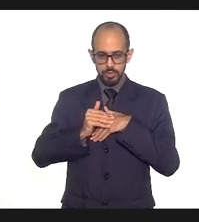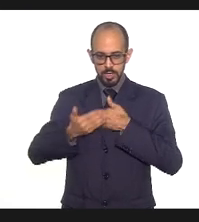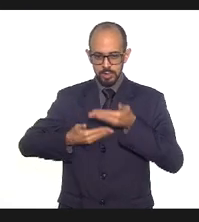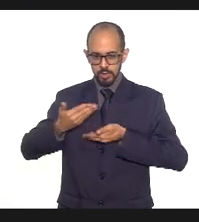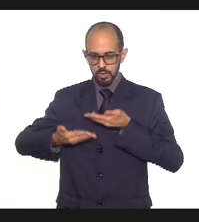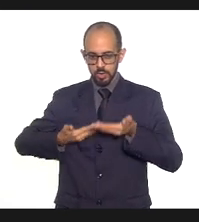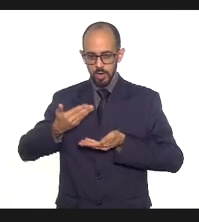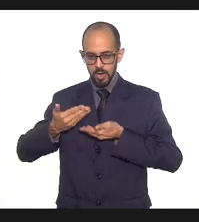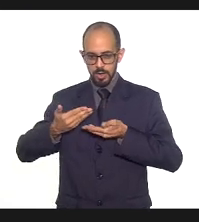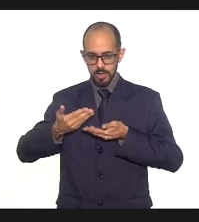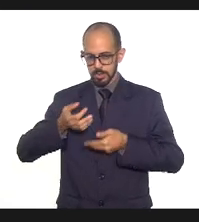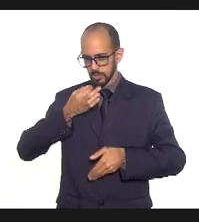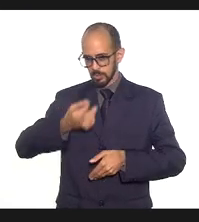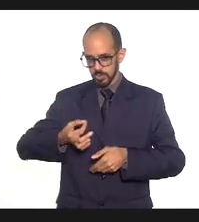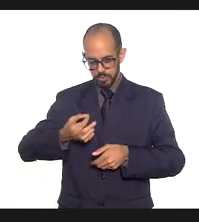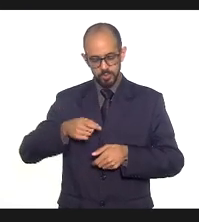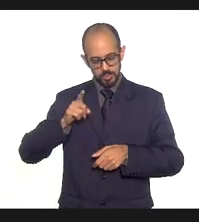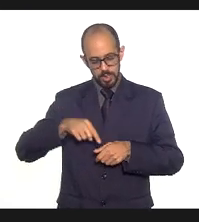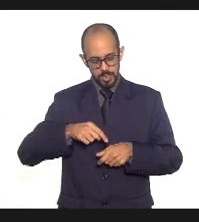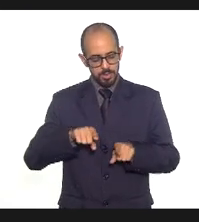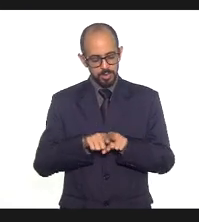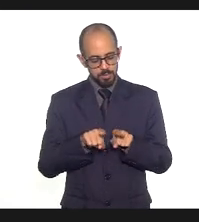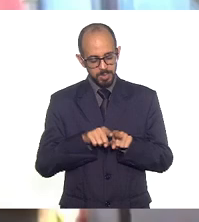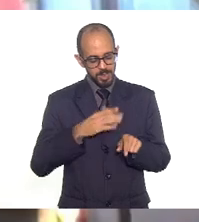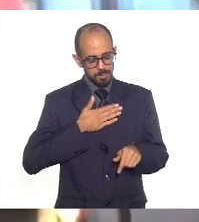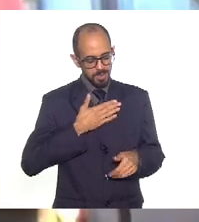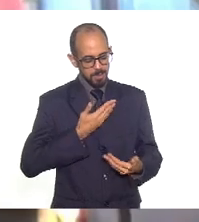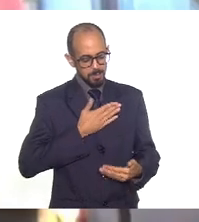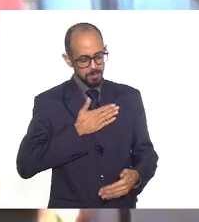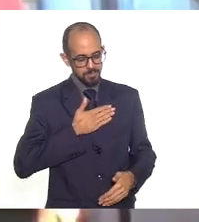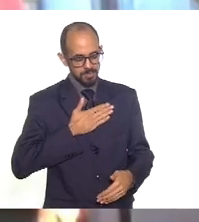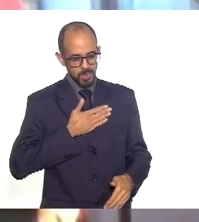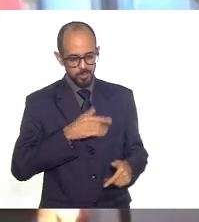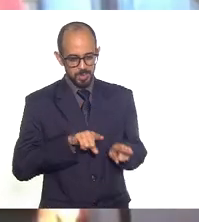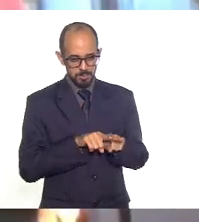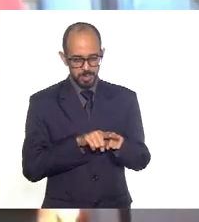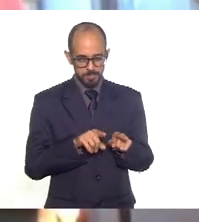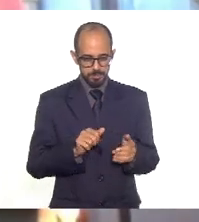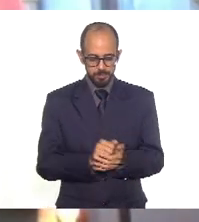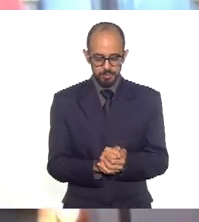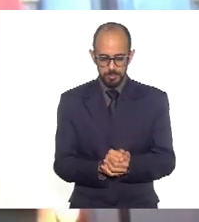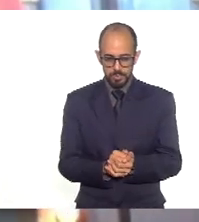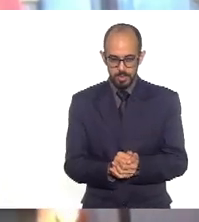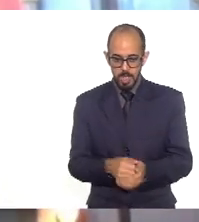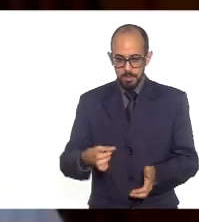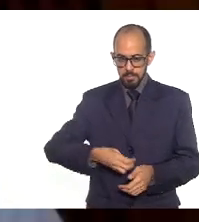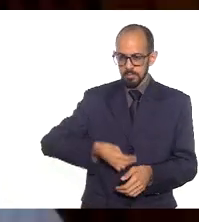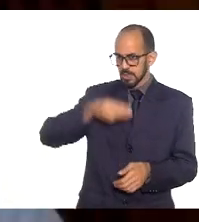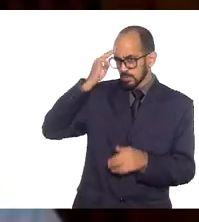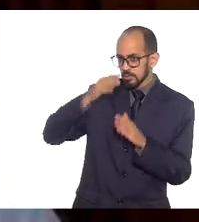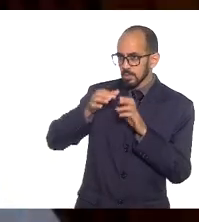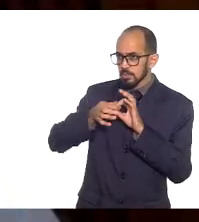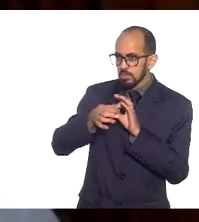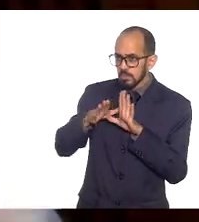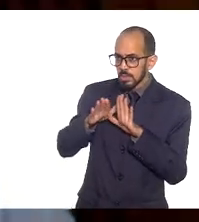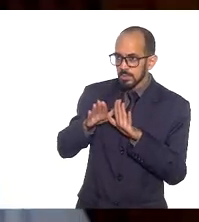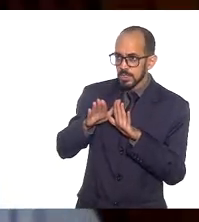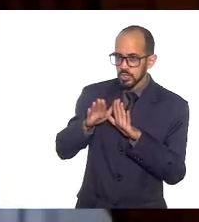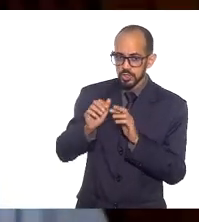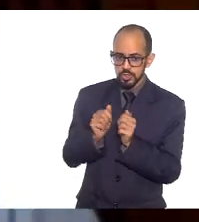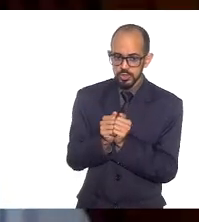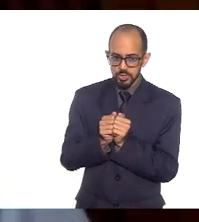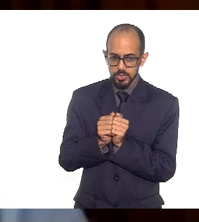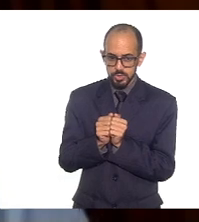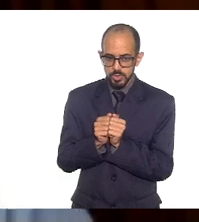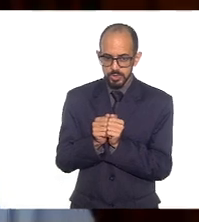parecer. Obrigado e saiba que é recíproco. O presidente Márcio Pacheco, me permite rapidamente. Deputado Mink, depois eu quero falar sobre